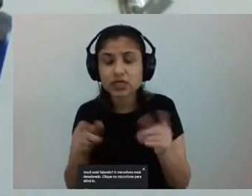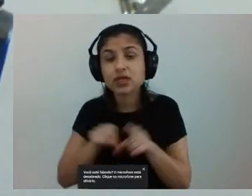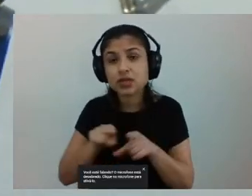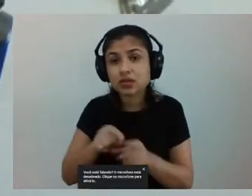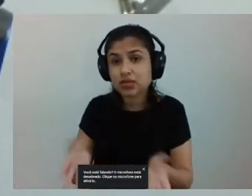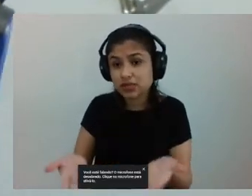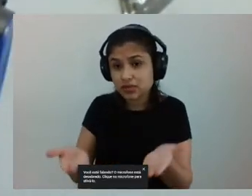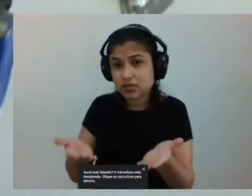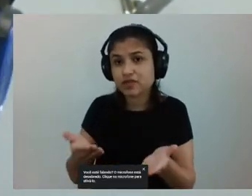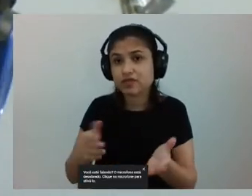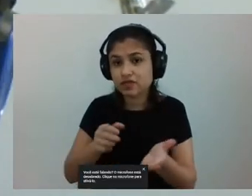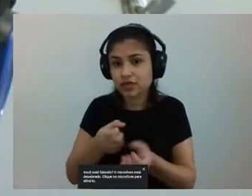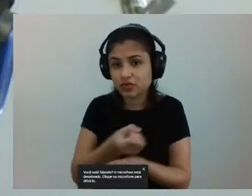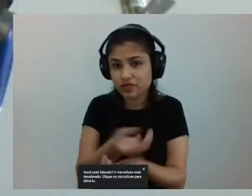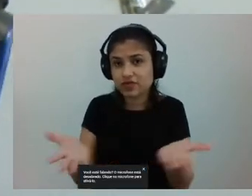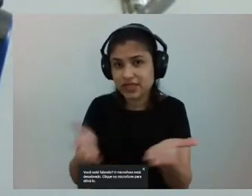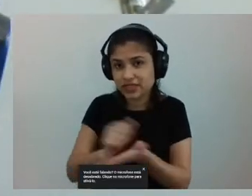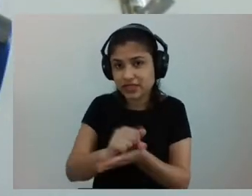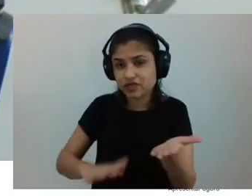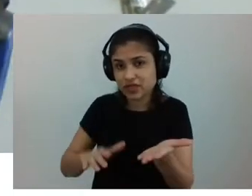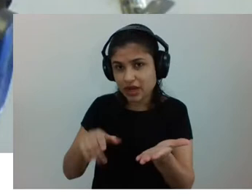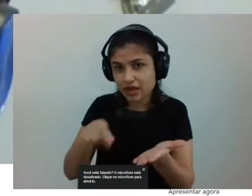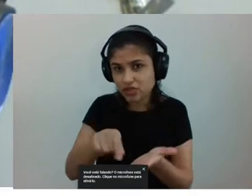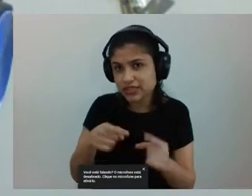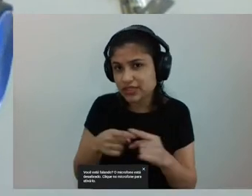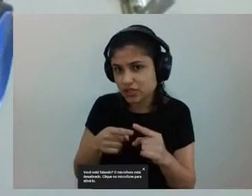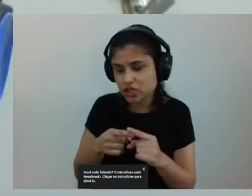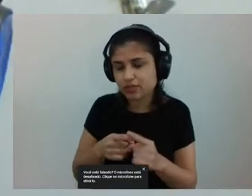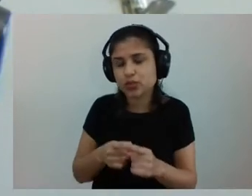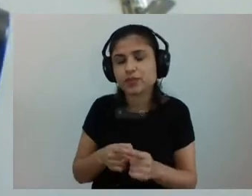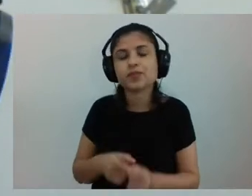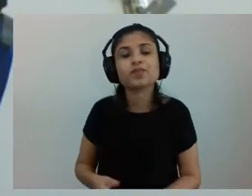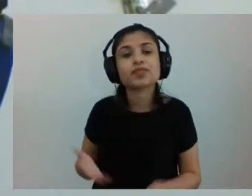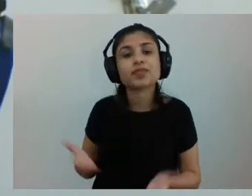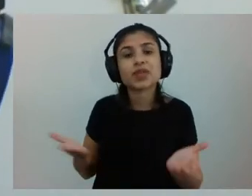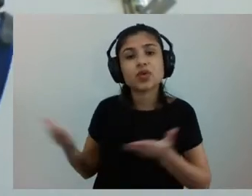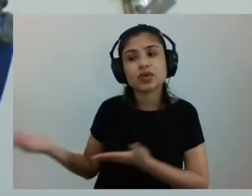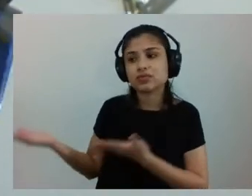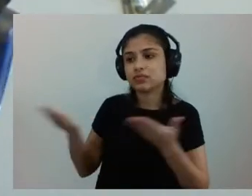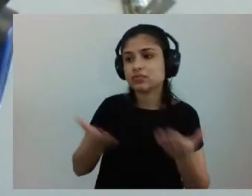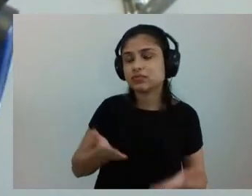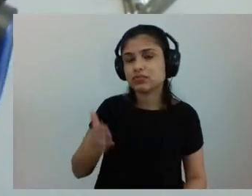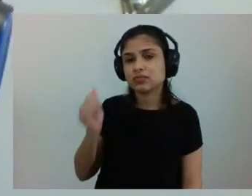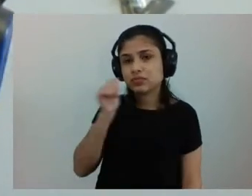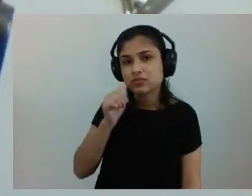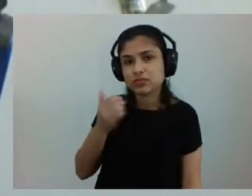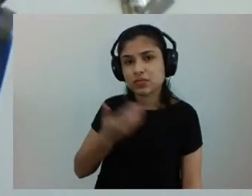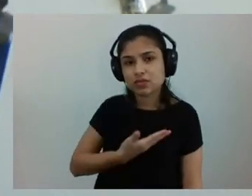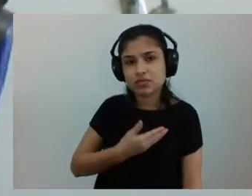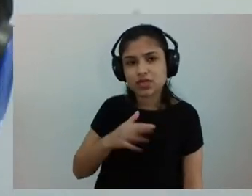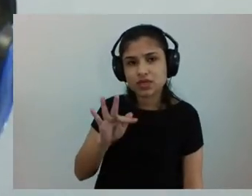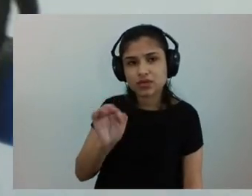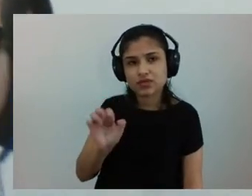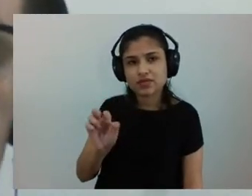de atividade, tá, e dando todo o suporte. Eu passo a palavra para a colega Fernanda.